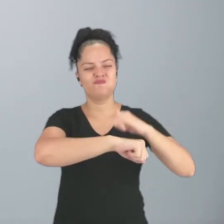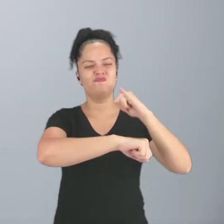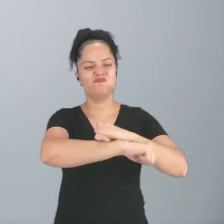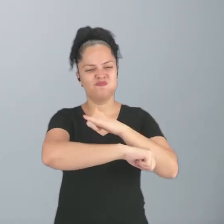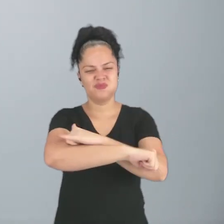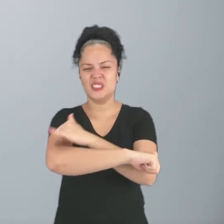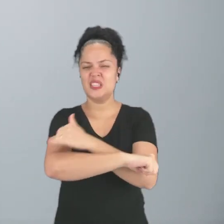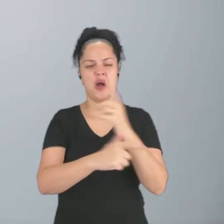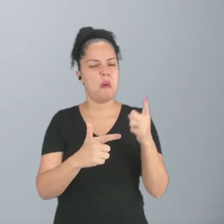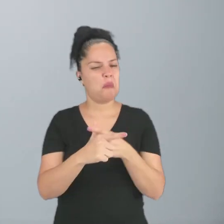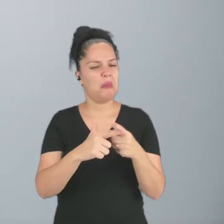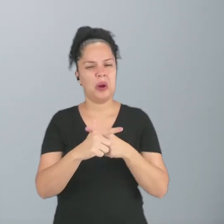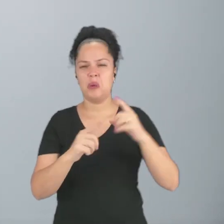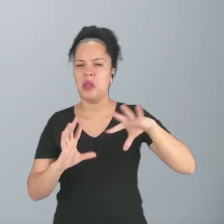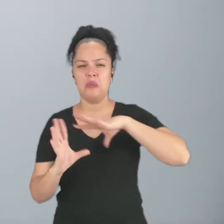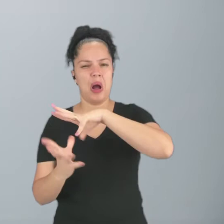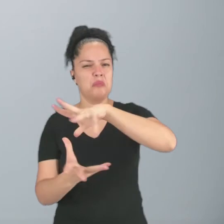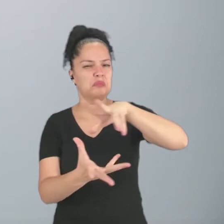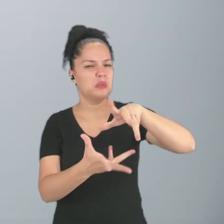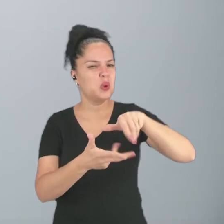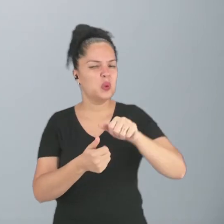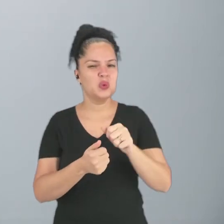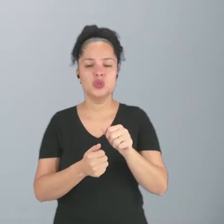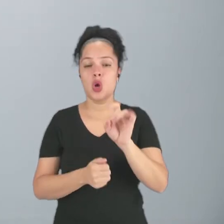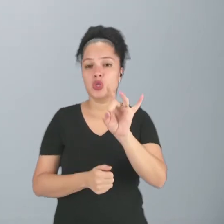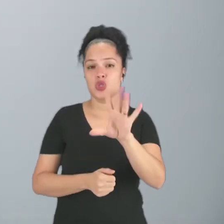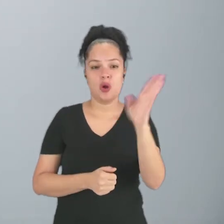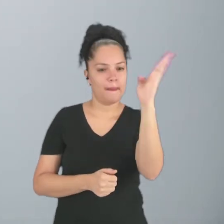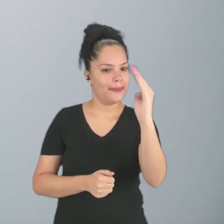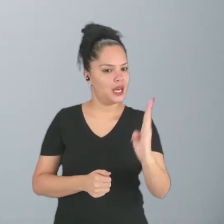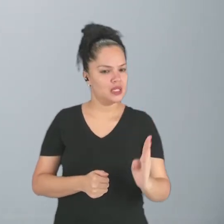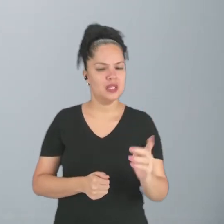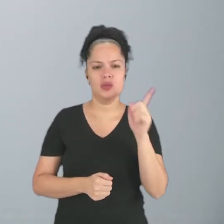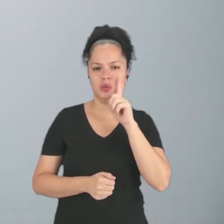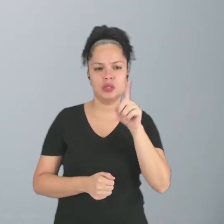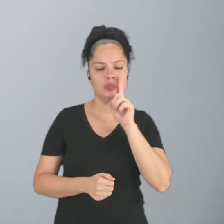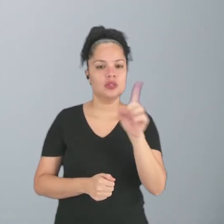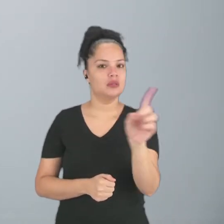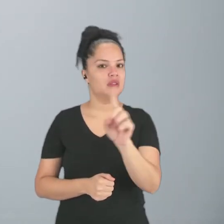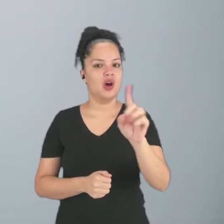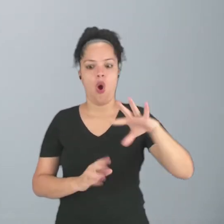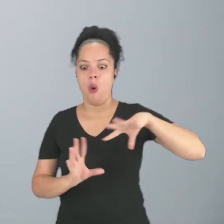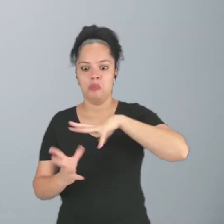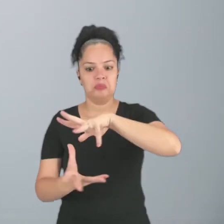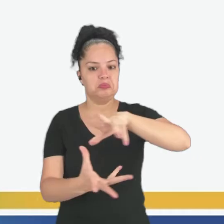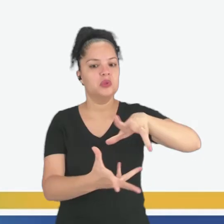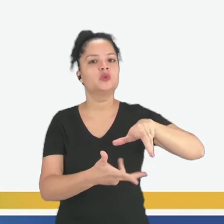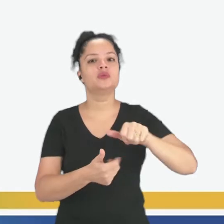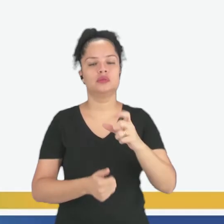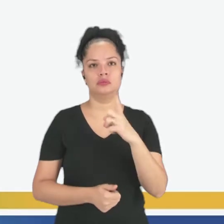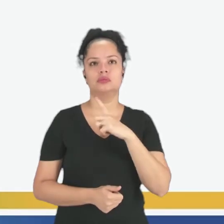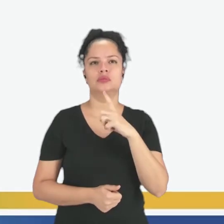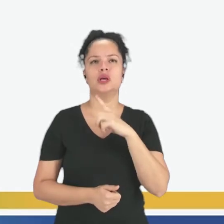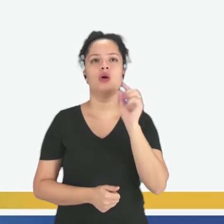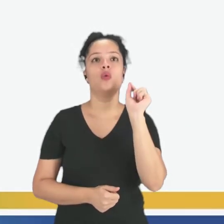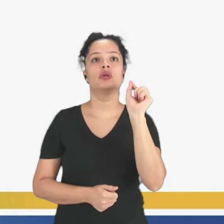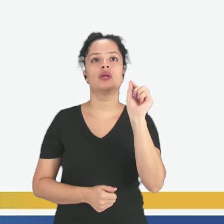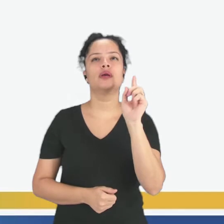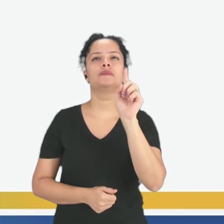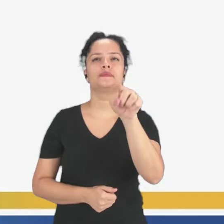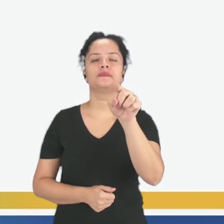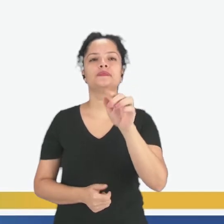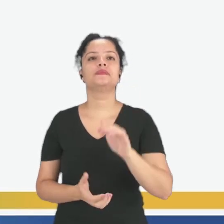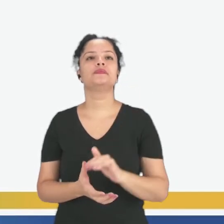problema grande no mundo inteiro hoje, não é só no Brasil, nem só nos Estados Unidos. Então, nós temos alguns dados aí.